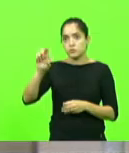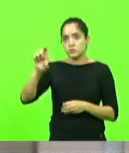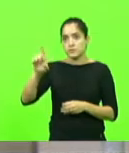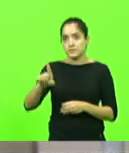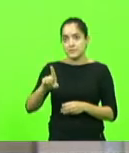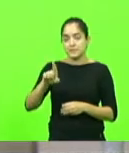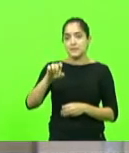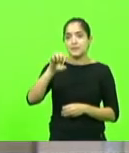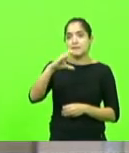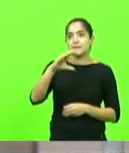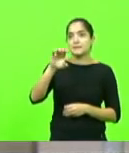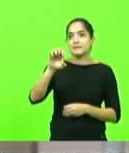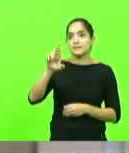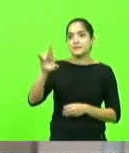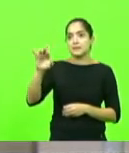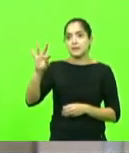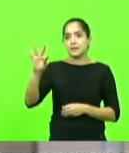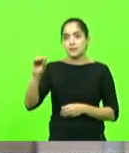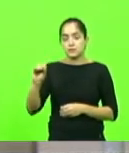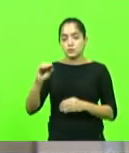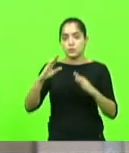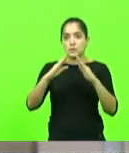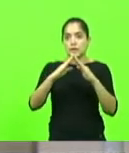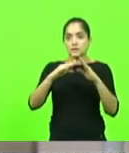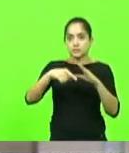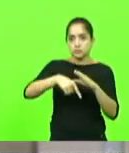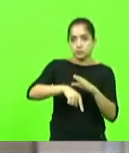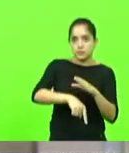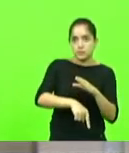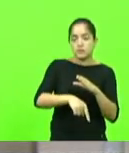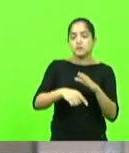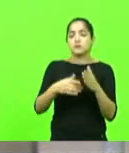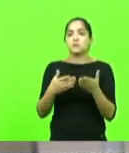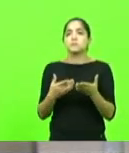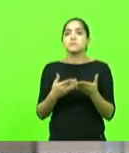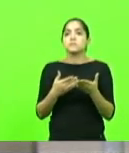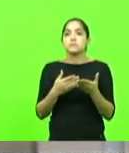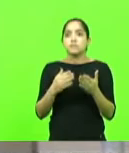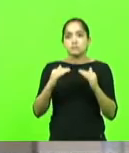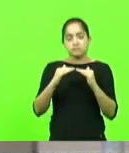casas subterrâneas. Deputados que aprovam, permaneçam como se encontram.